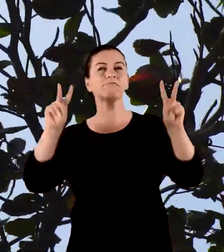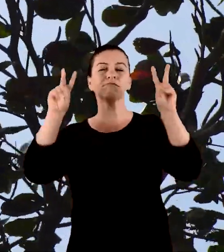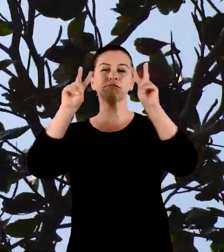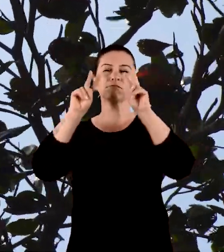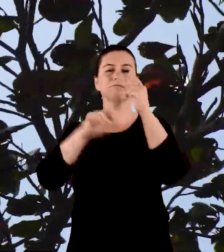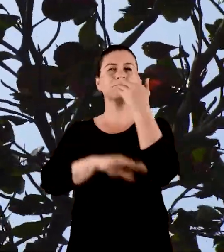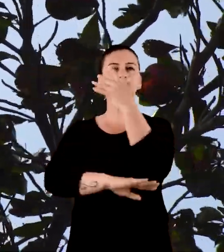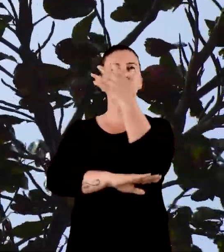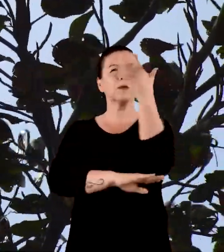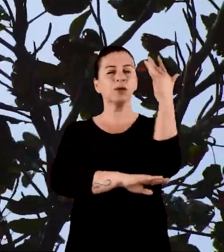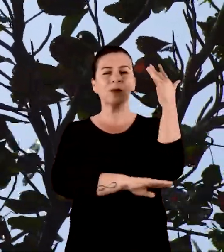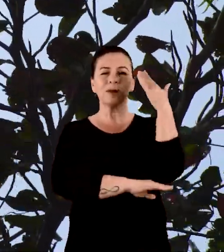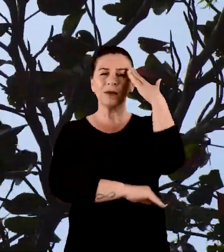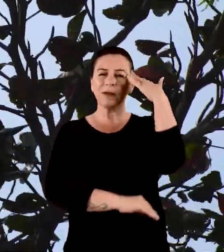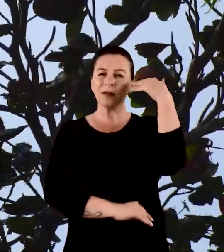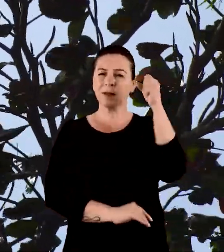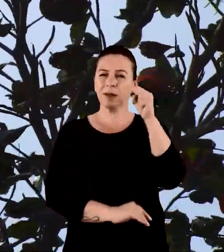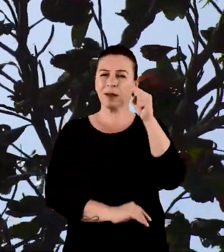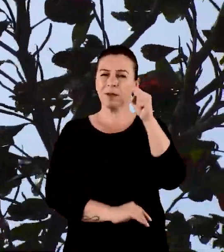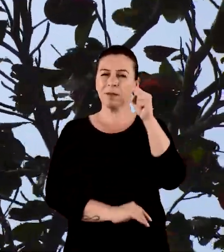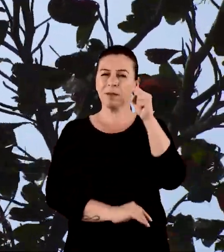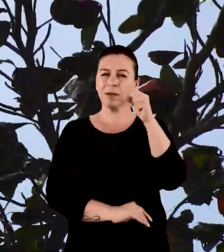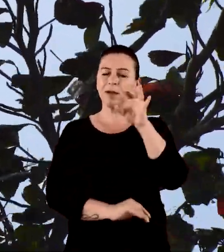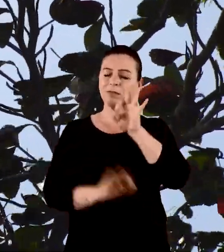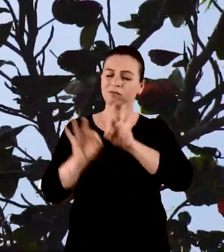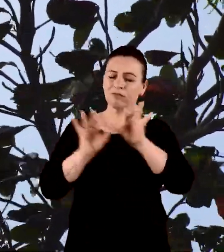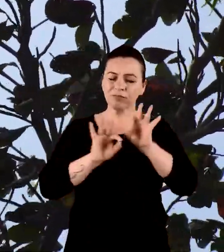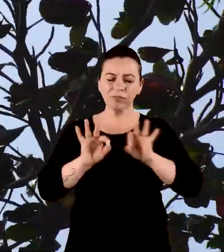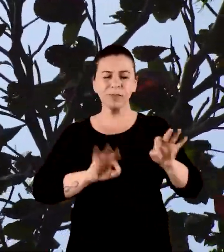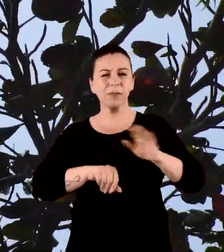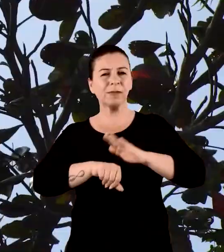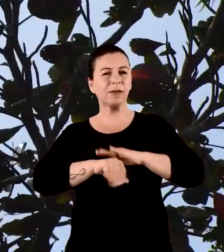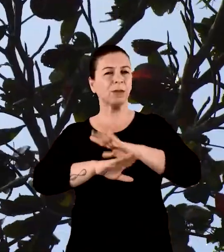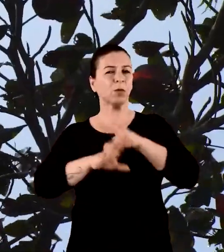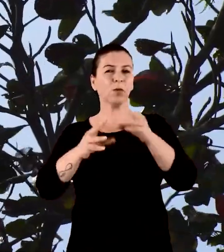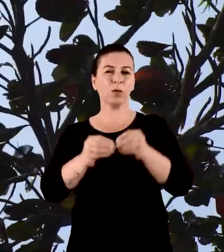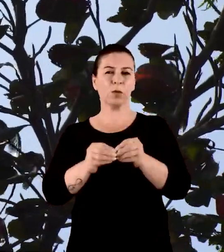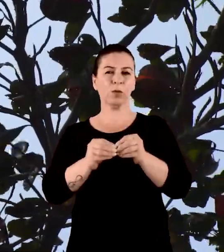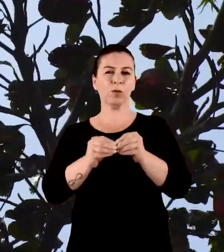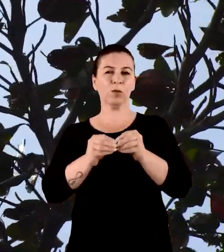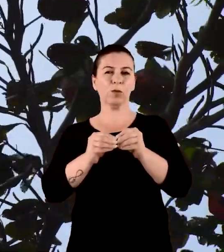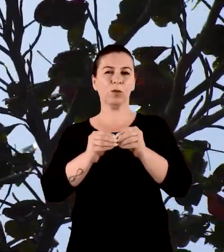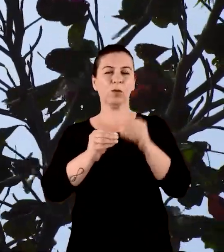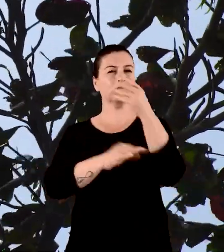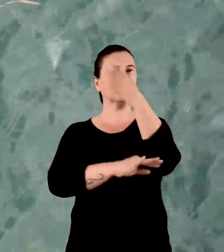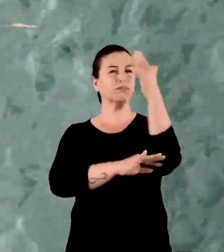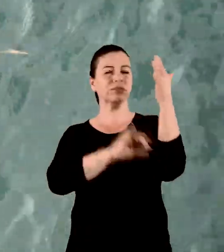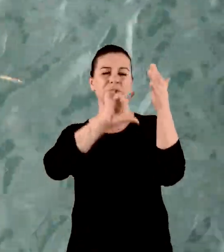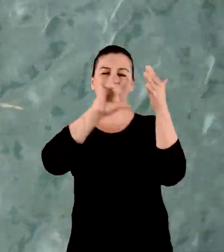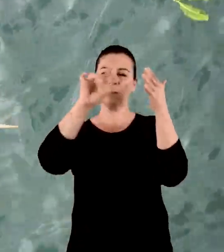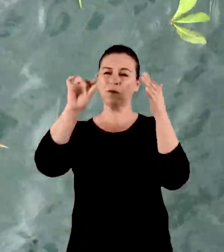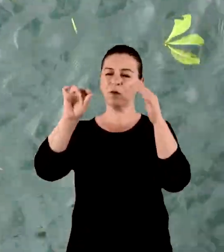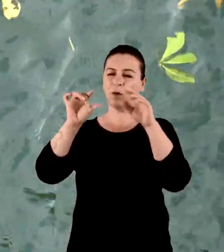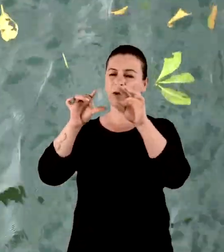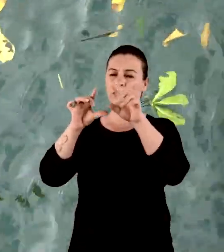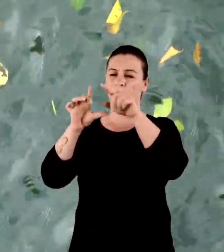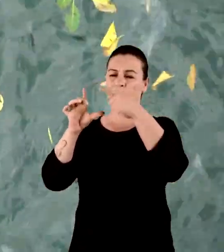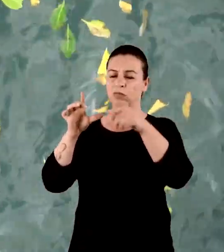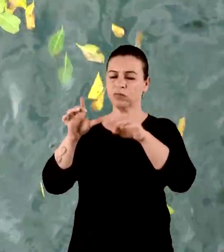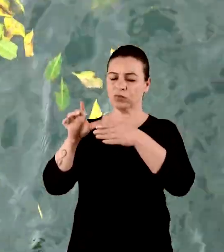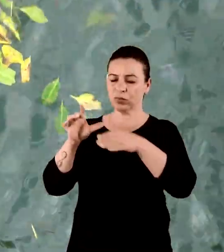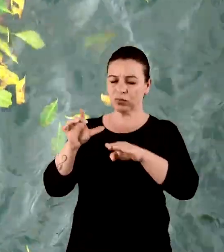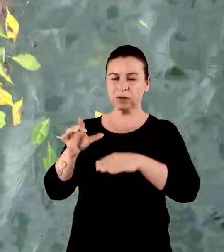Se nós olharmos a natureza que é sábia, a natureza se restaura o tempo inteiro. A folha que